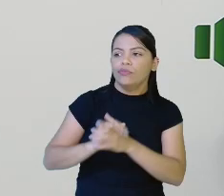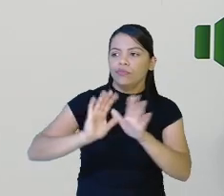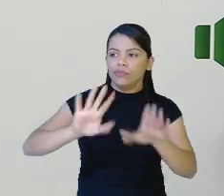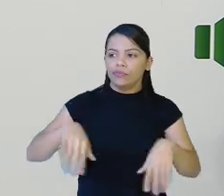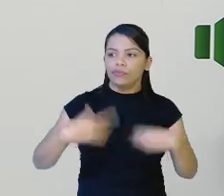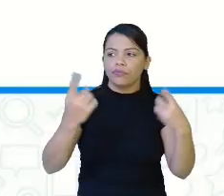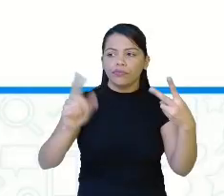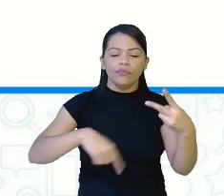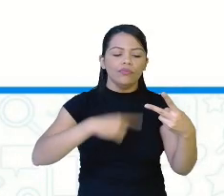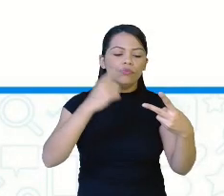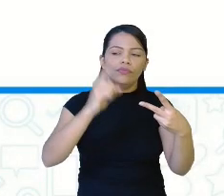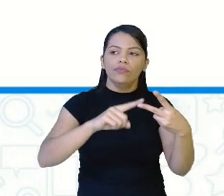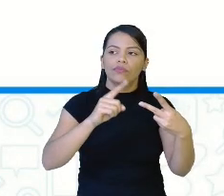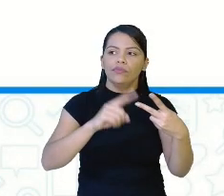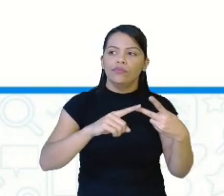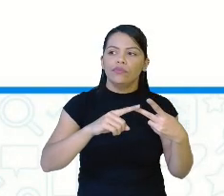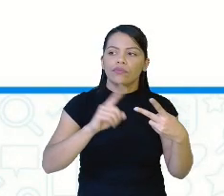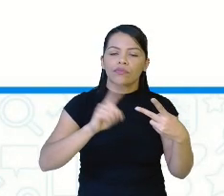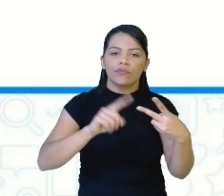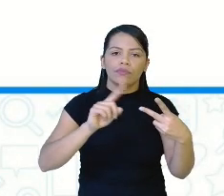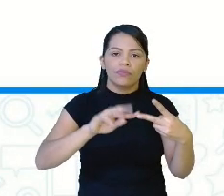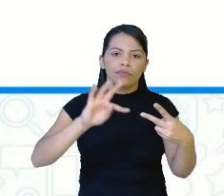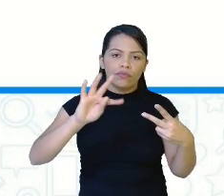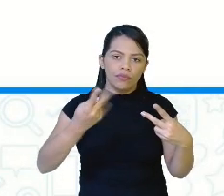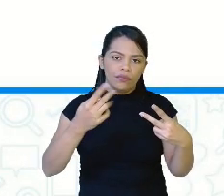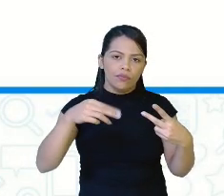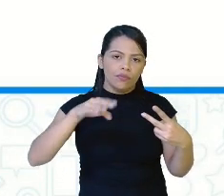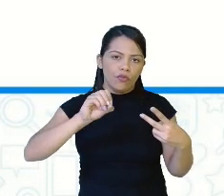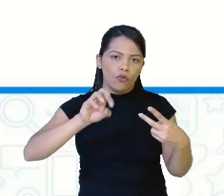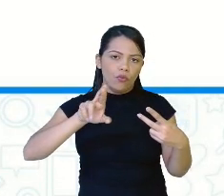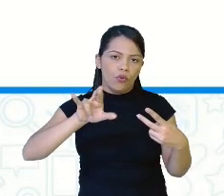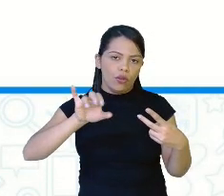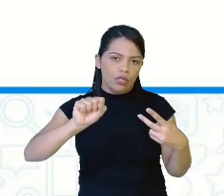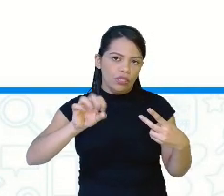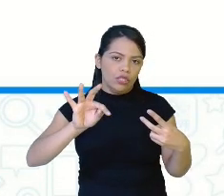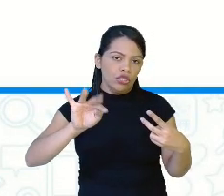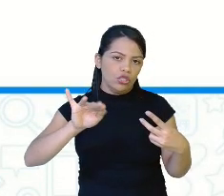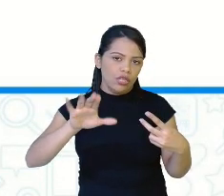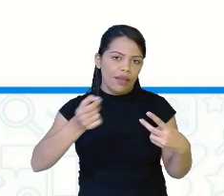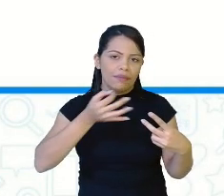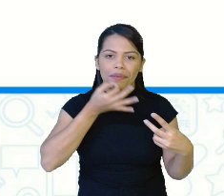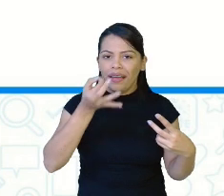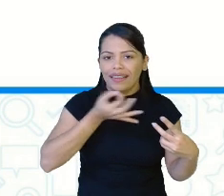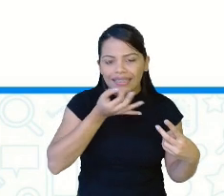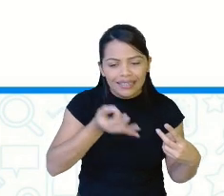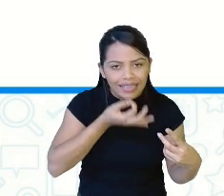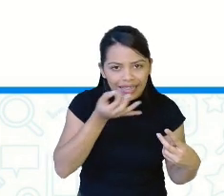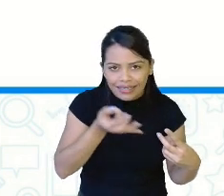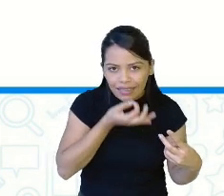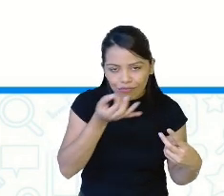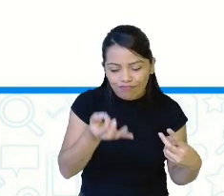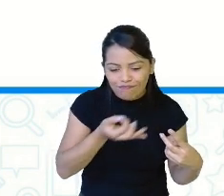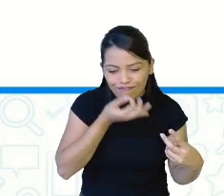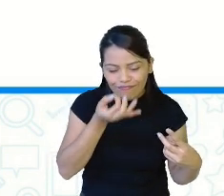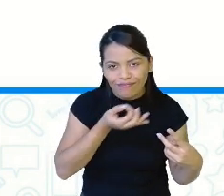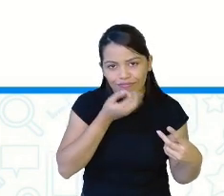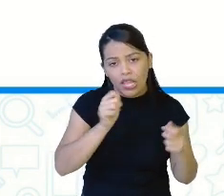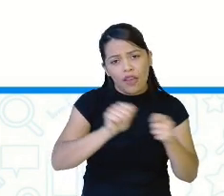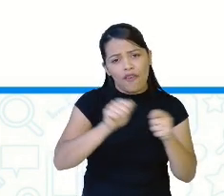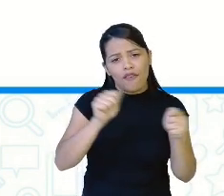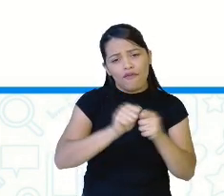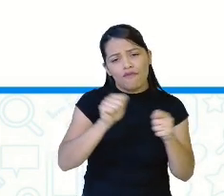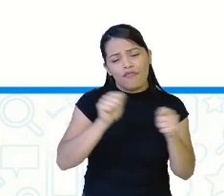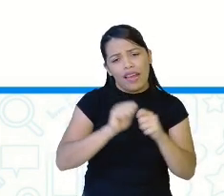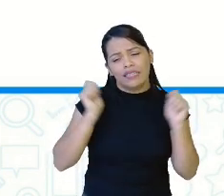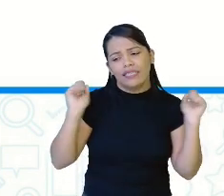de humor, então é a crônica humorista, em que o autor faz graça com o cotidiano. Eu creio que